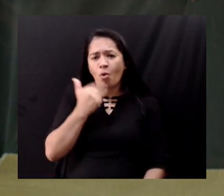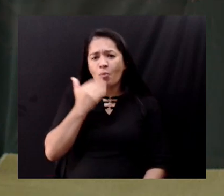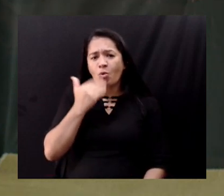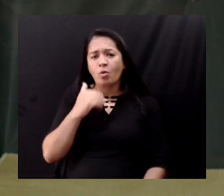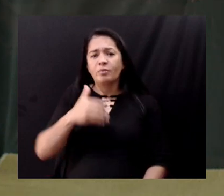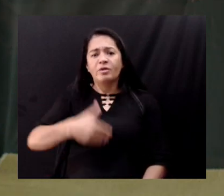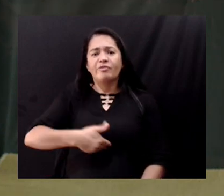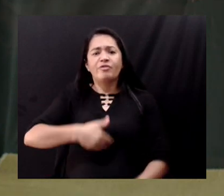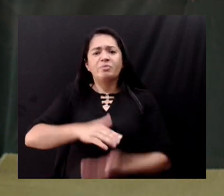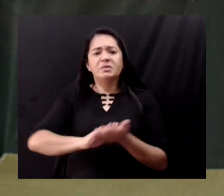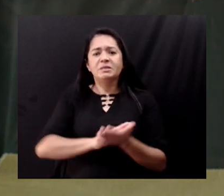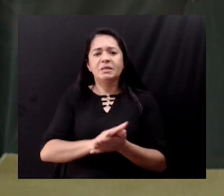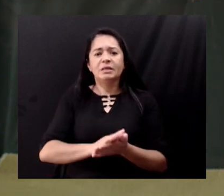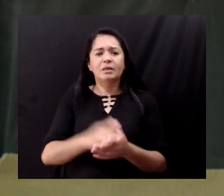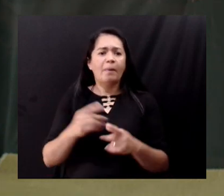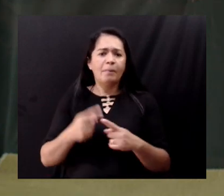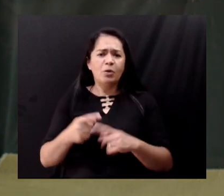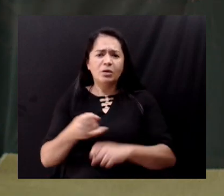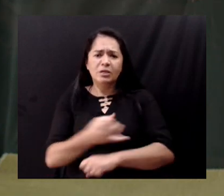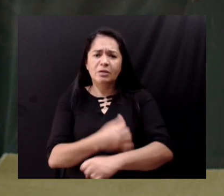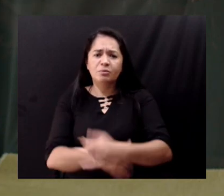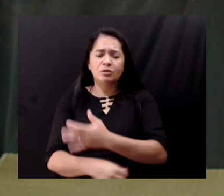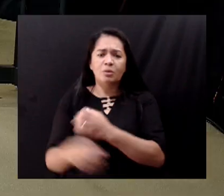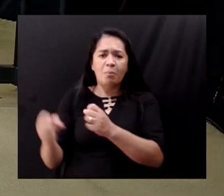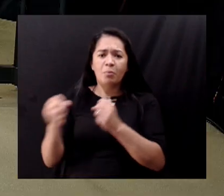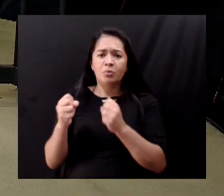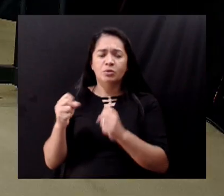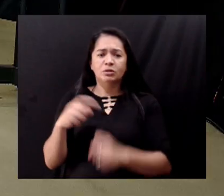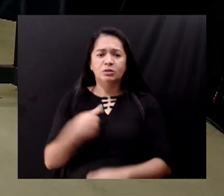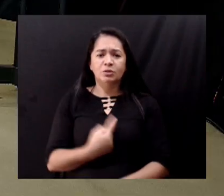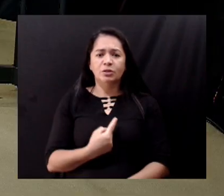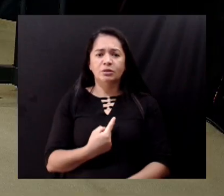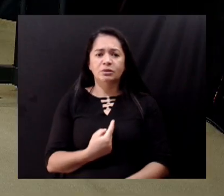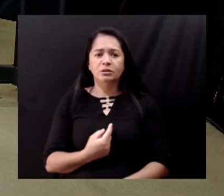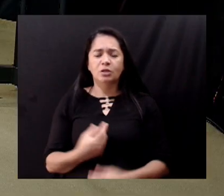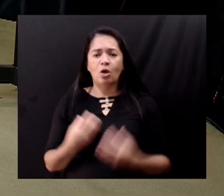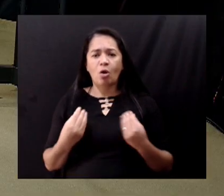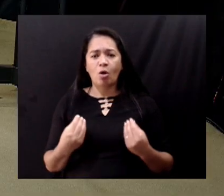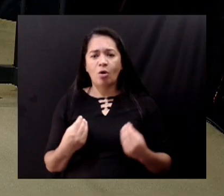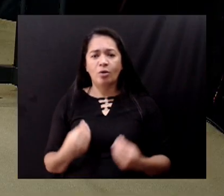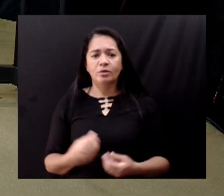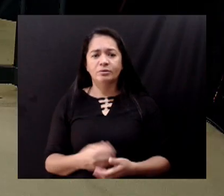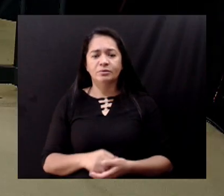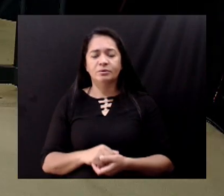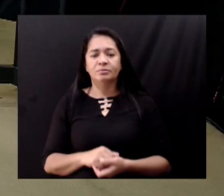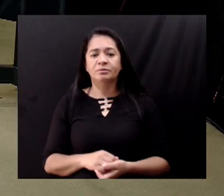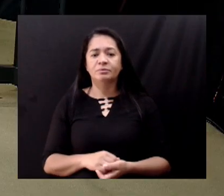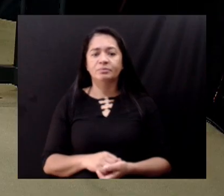têm tanto poder sobre nossa alimentação?" Nossa psicóloga, que pergunta, hein?